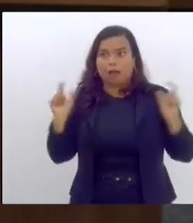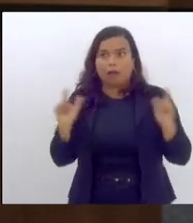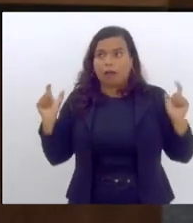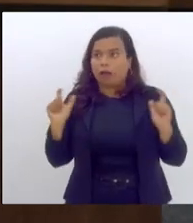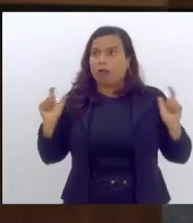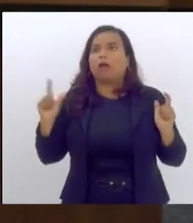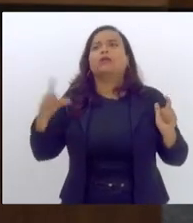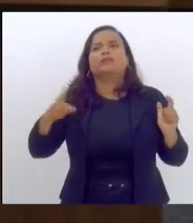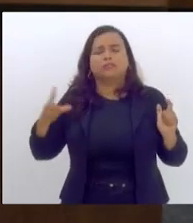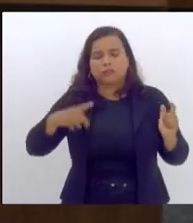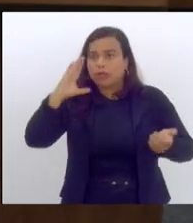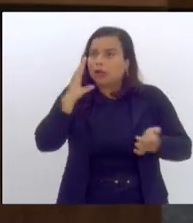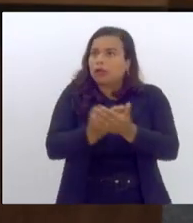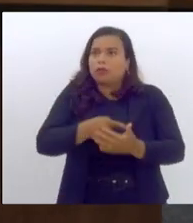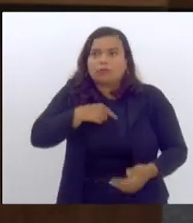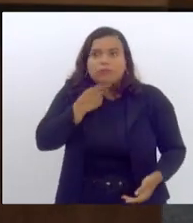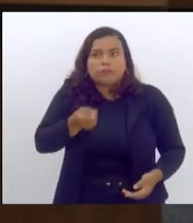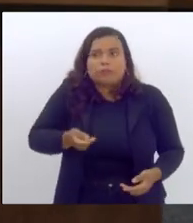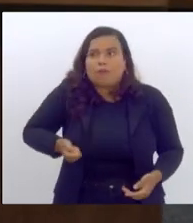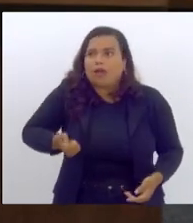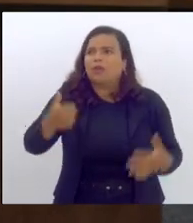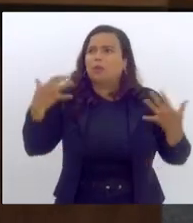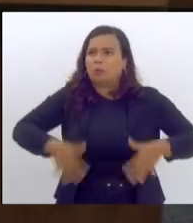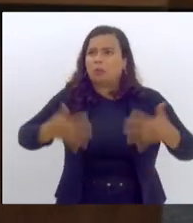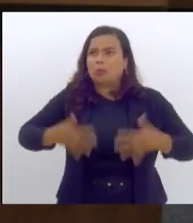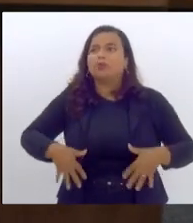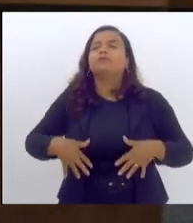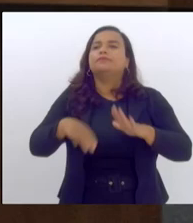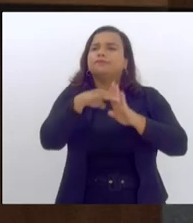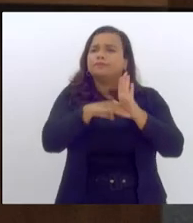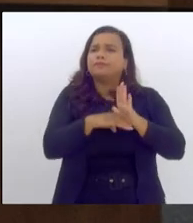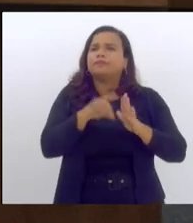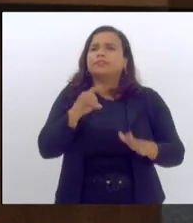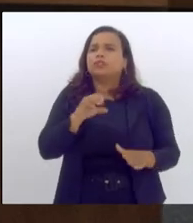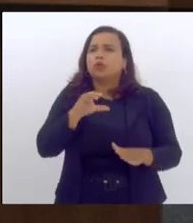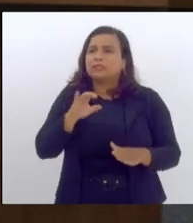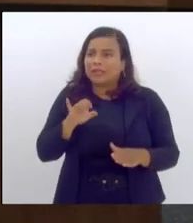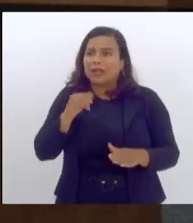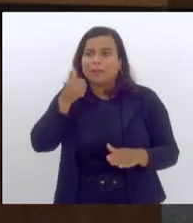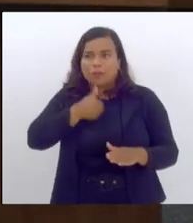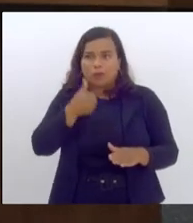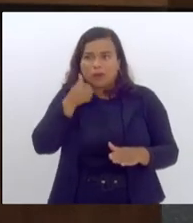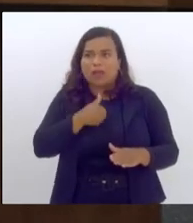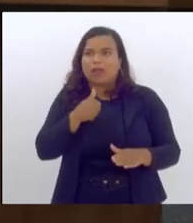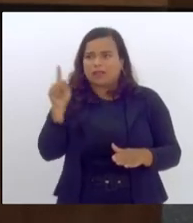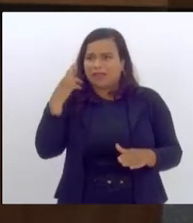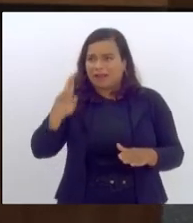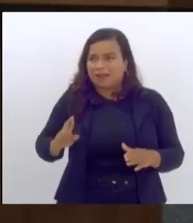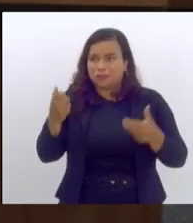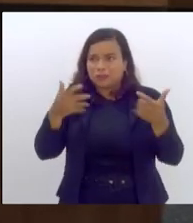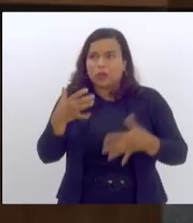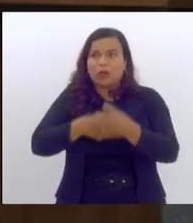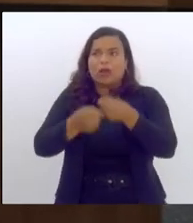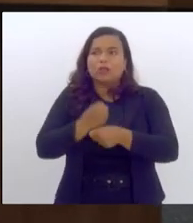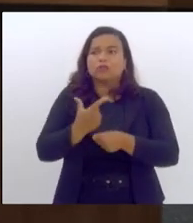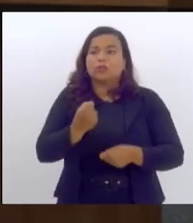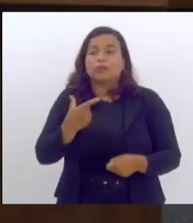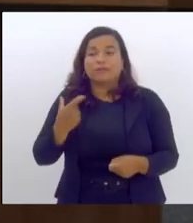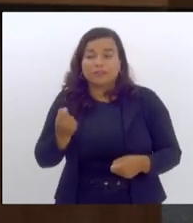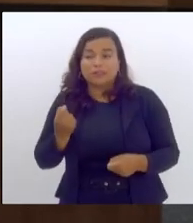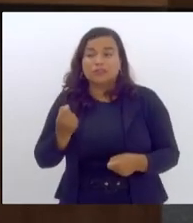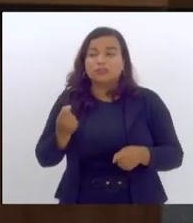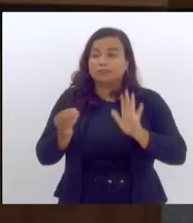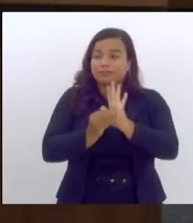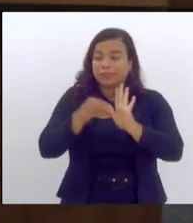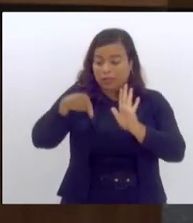é quase inacreditável. Segundo dados do dossiê Mulher, citado pela deputada Renata, de 2020, só